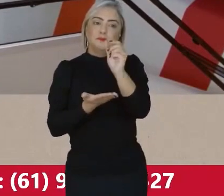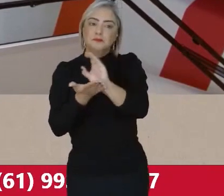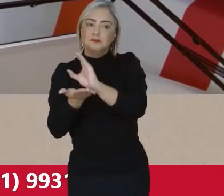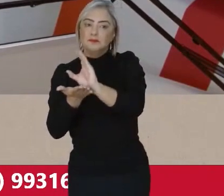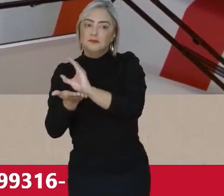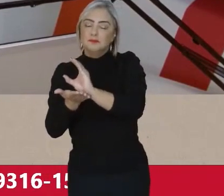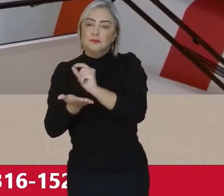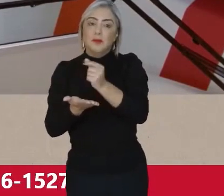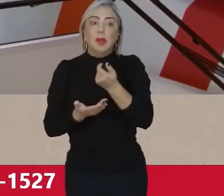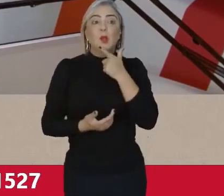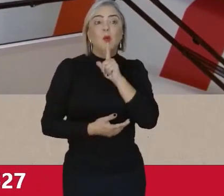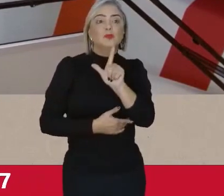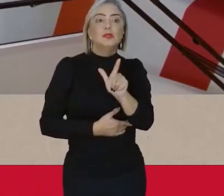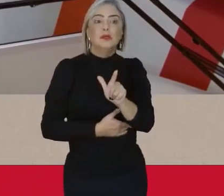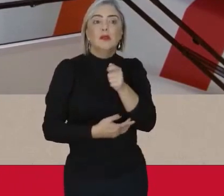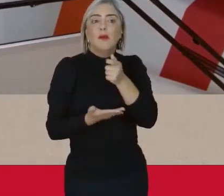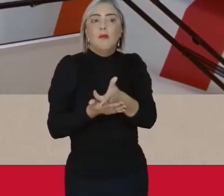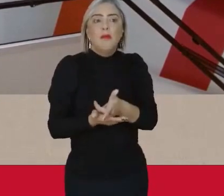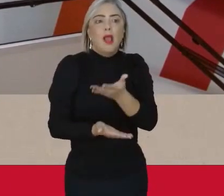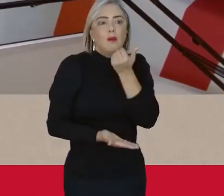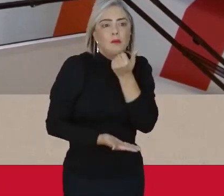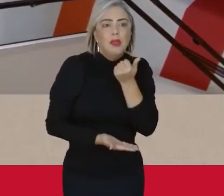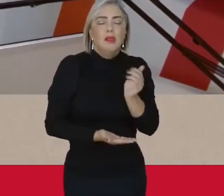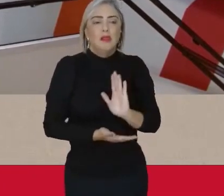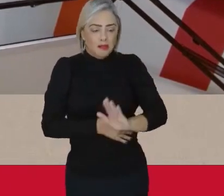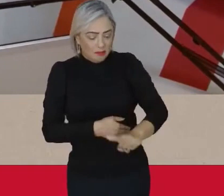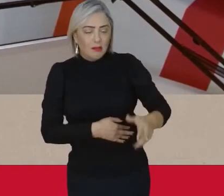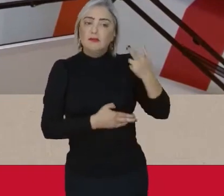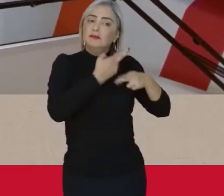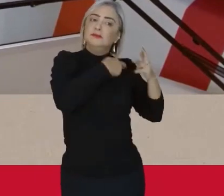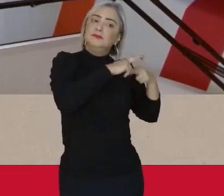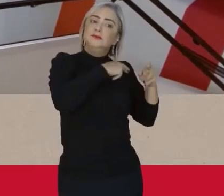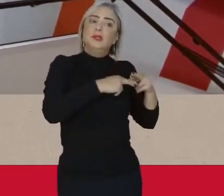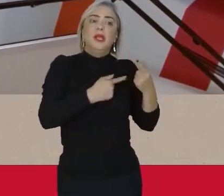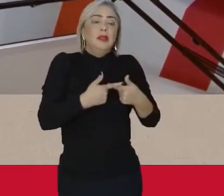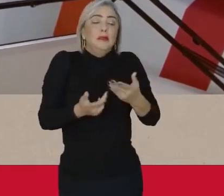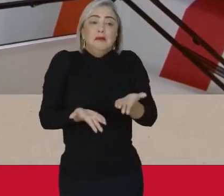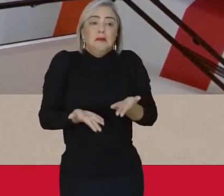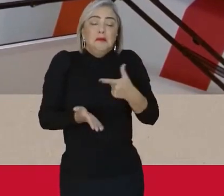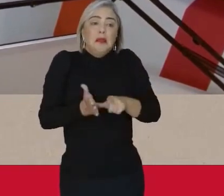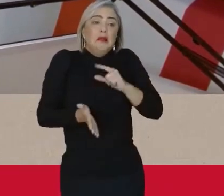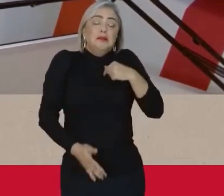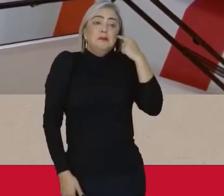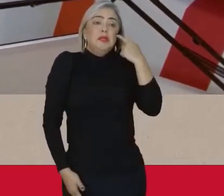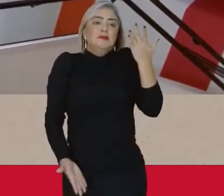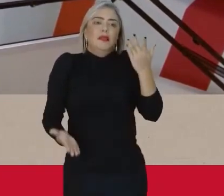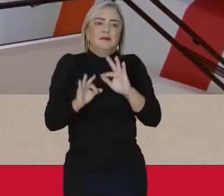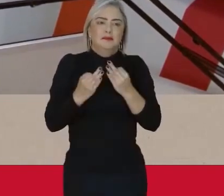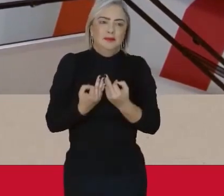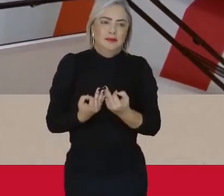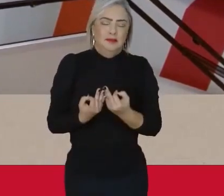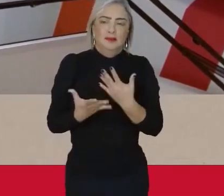financeiro, né, para dar conta do custo, né, dessas crianças e adolescentes que não estavam previstos no orçamento familiar.